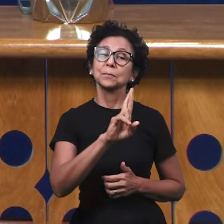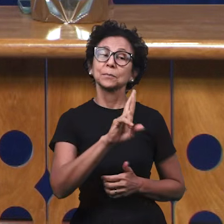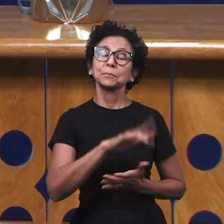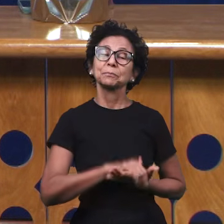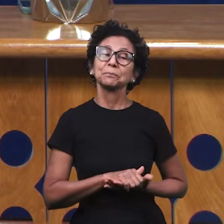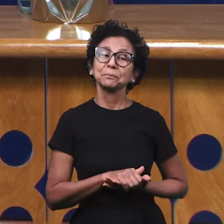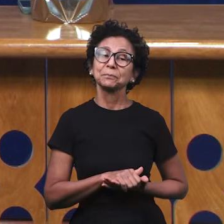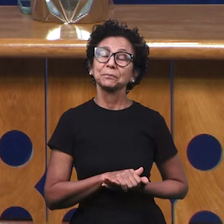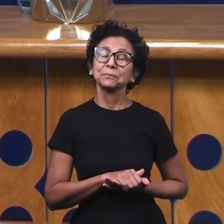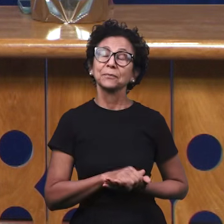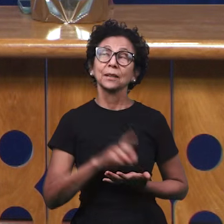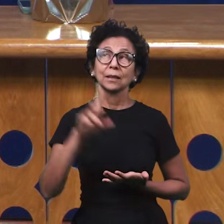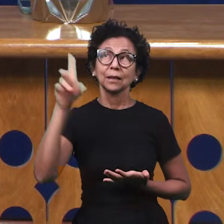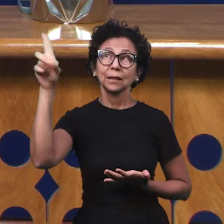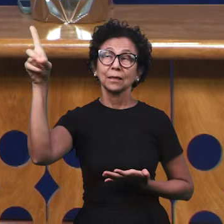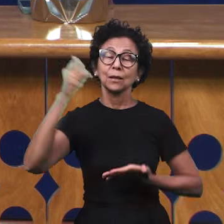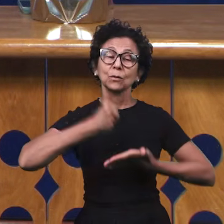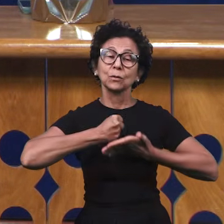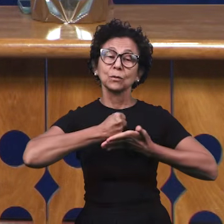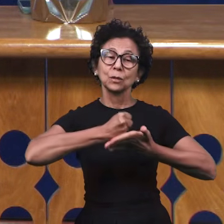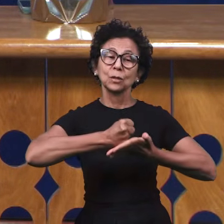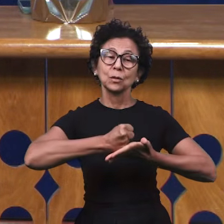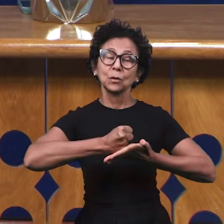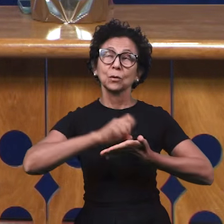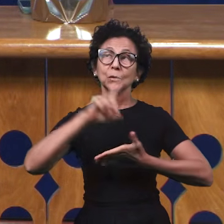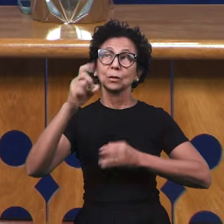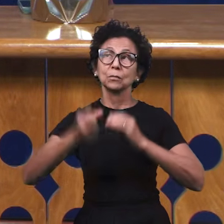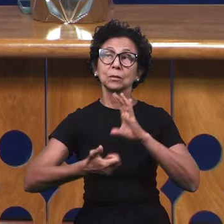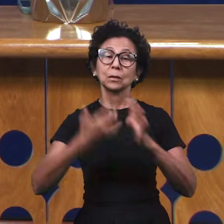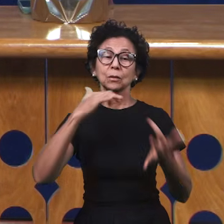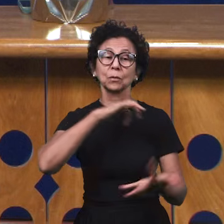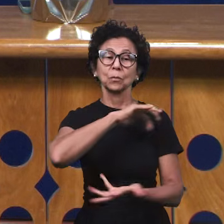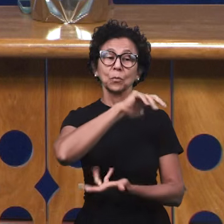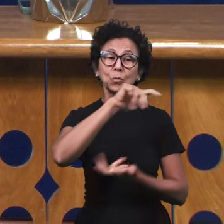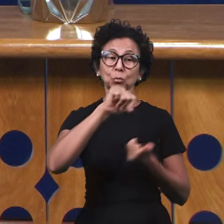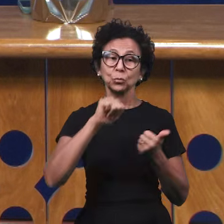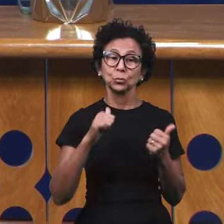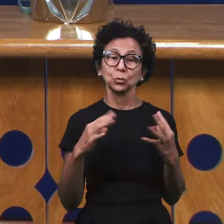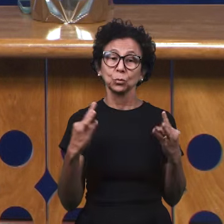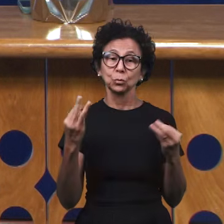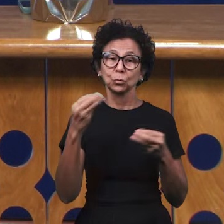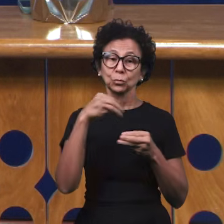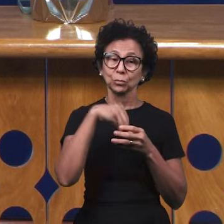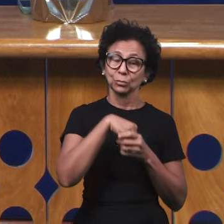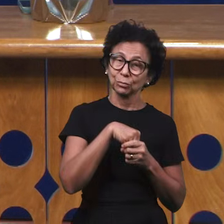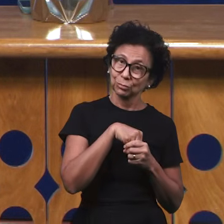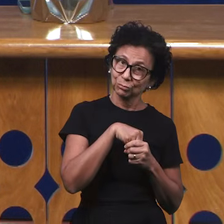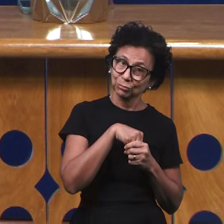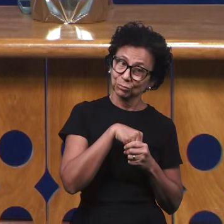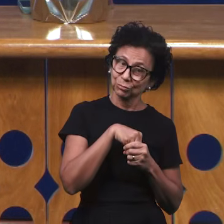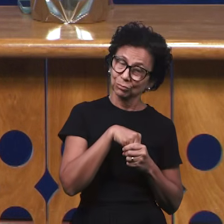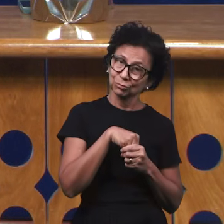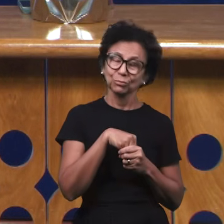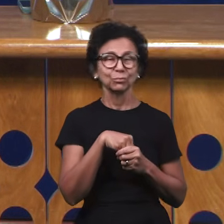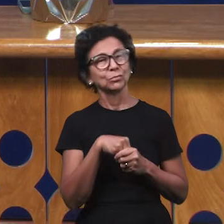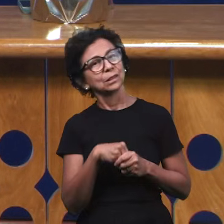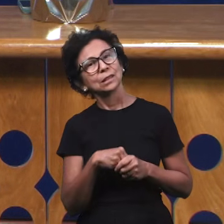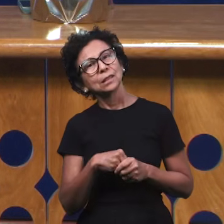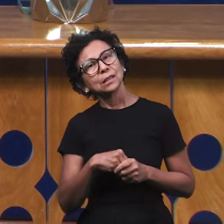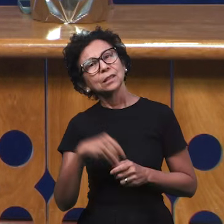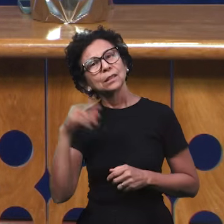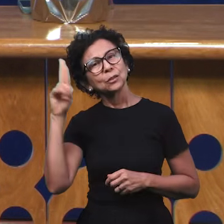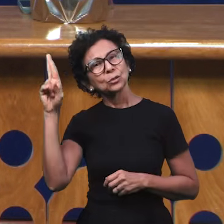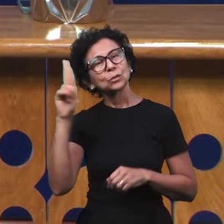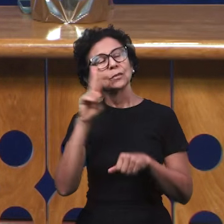vem de Deus, do Senhor que criou todas as coisas. E o Salmo encerra assim, olha, o Senhor guardará a tua